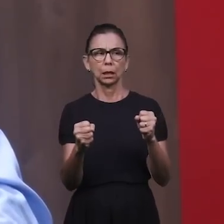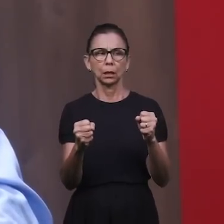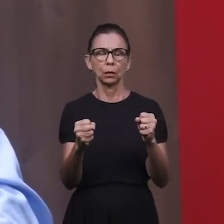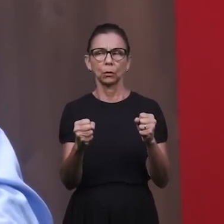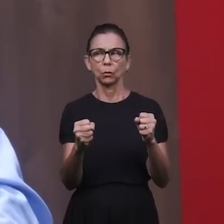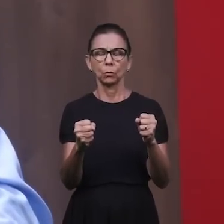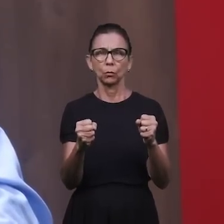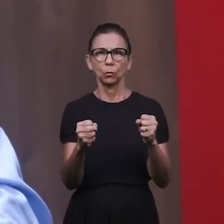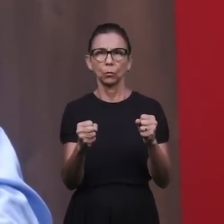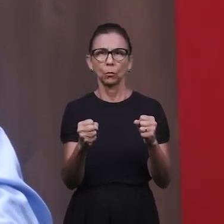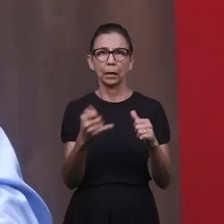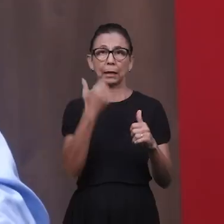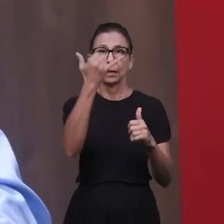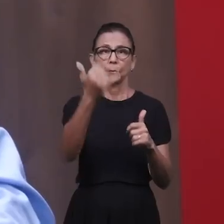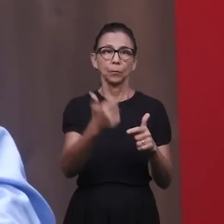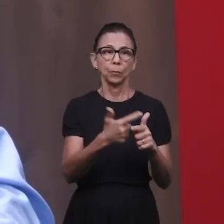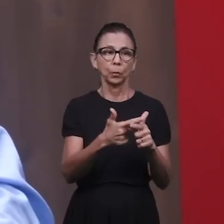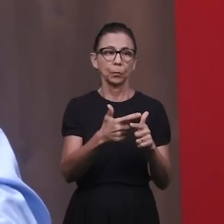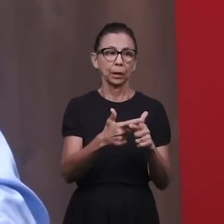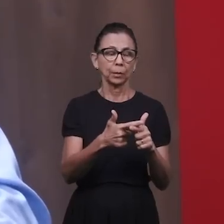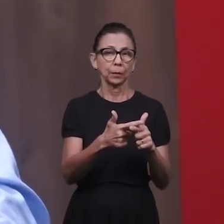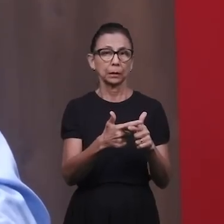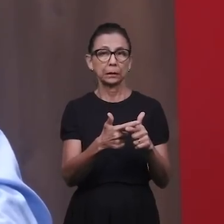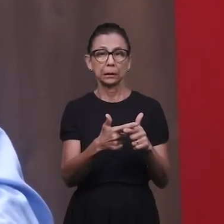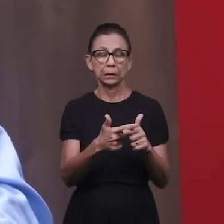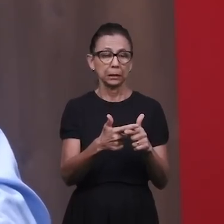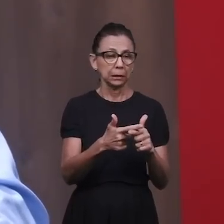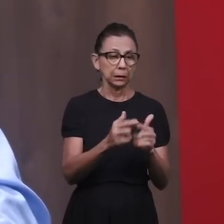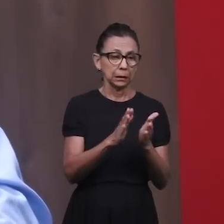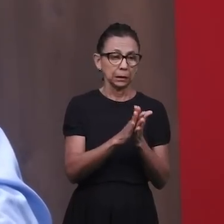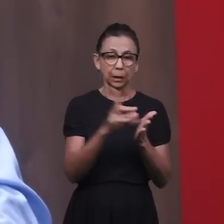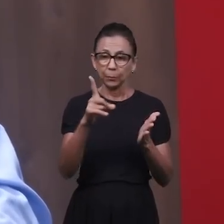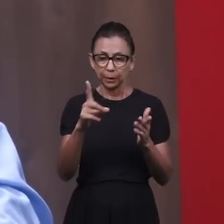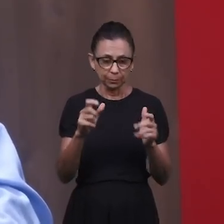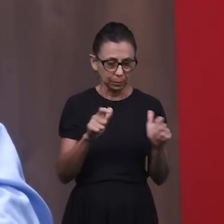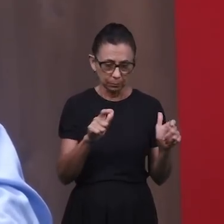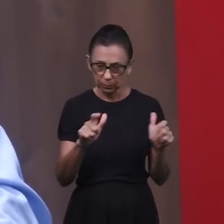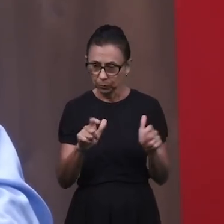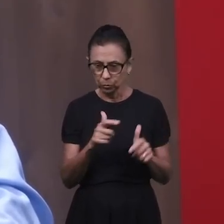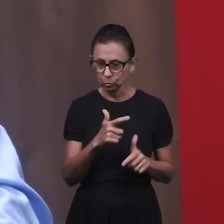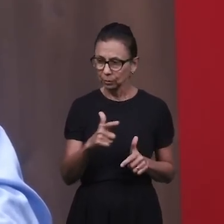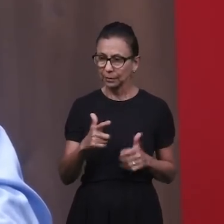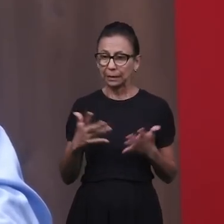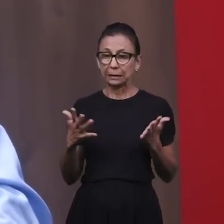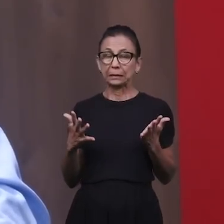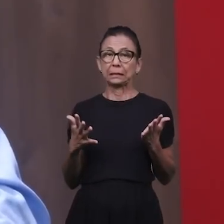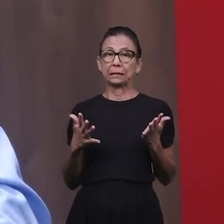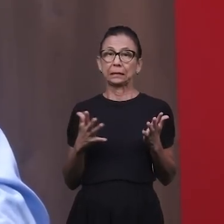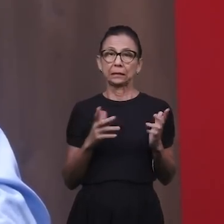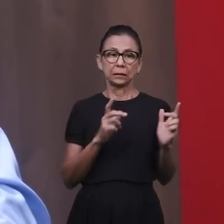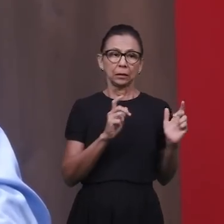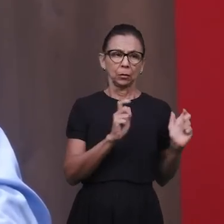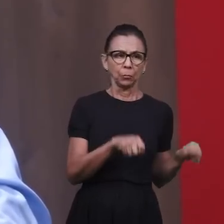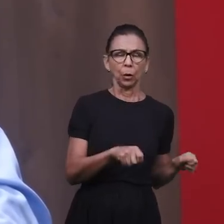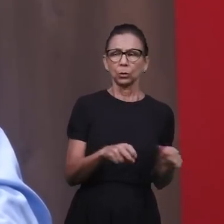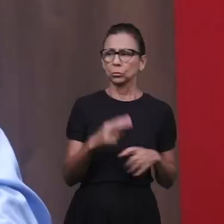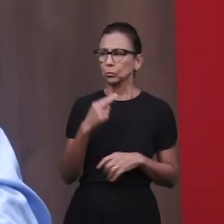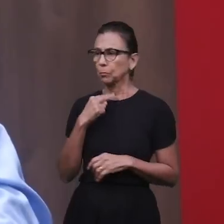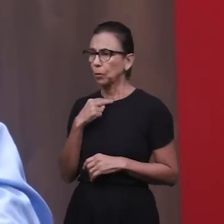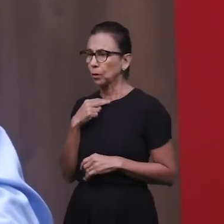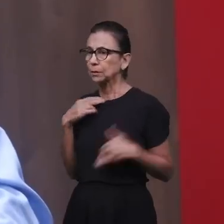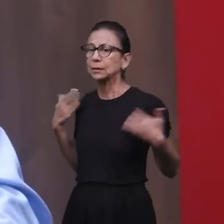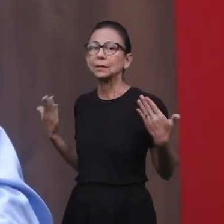tem? Convém, não convém, faço, não faço? Né? Como é que sai dessa, não